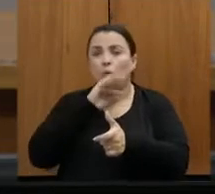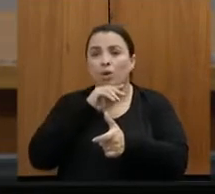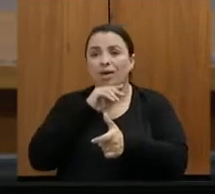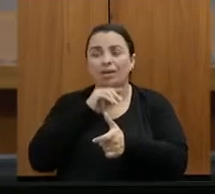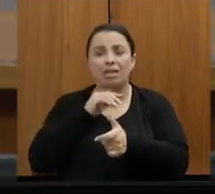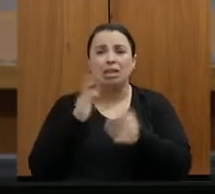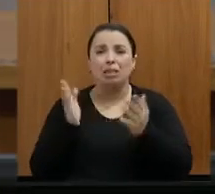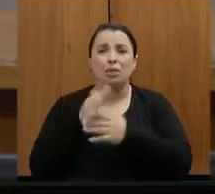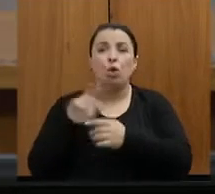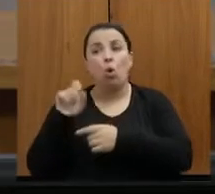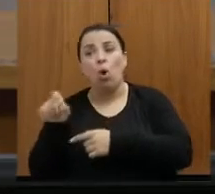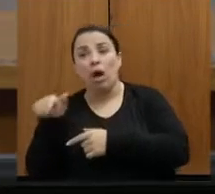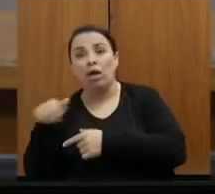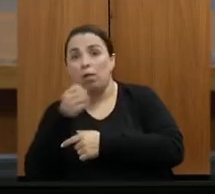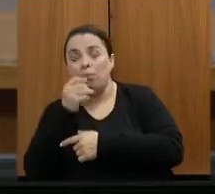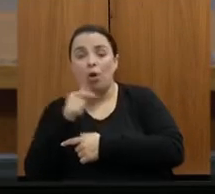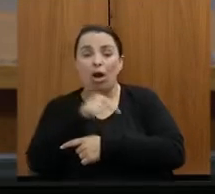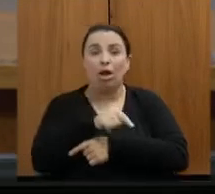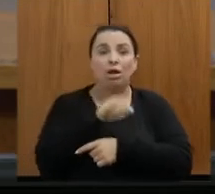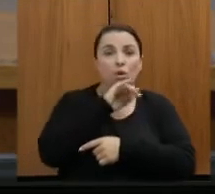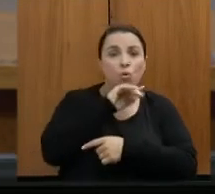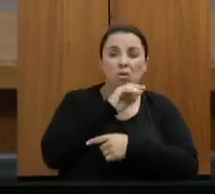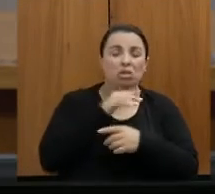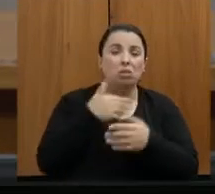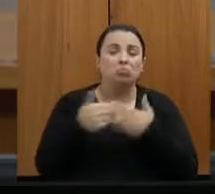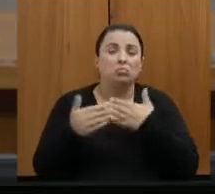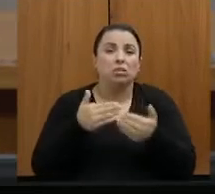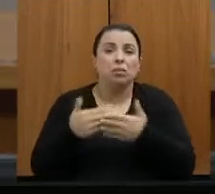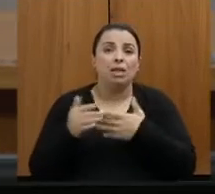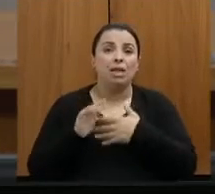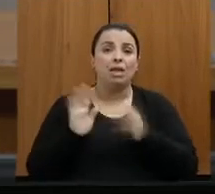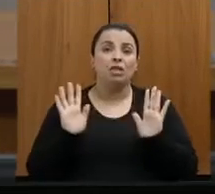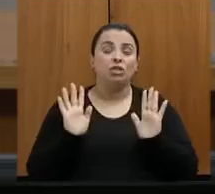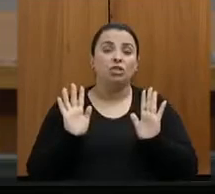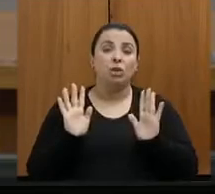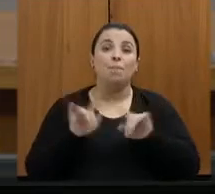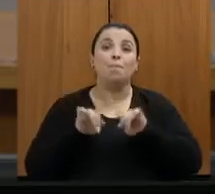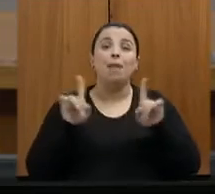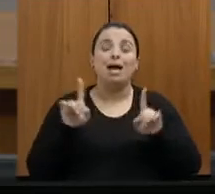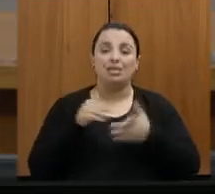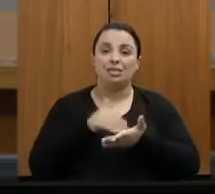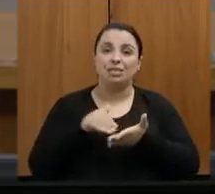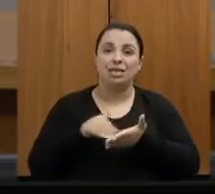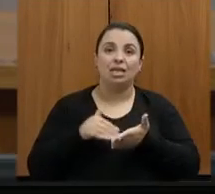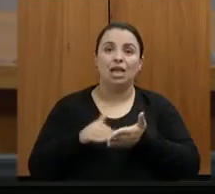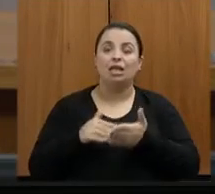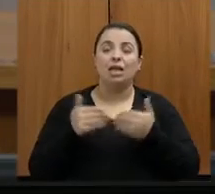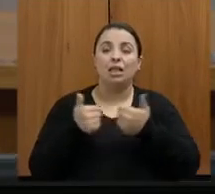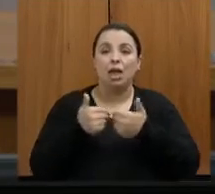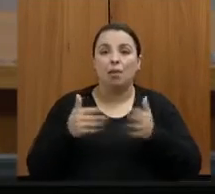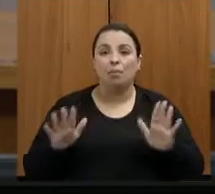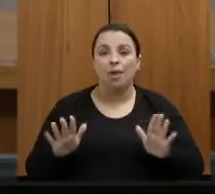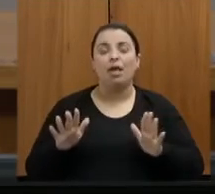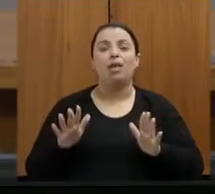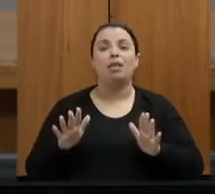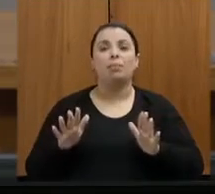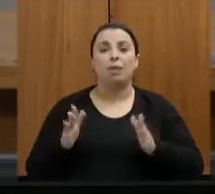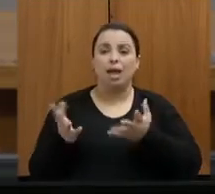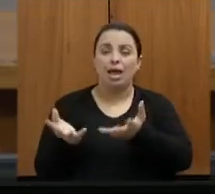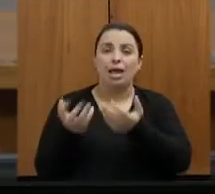porte do município. Então, hoje, a gente abre as portas da secretaria aos municípios, recebo cotidianamente